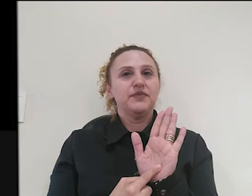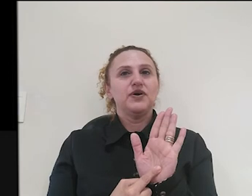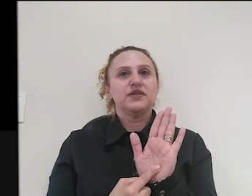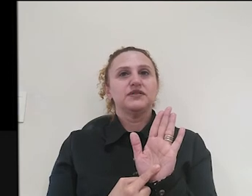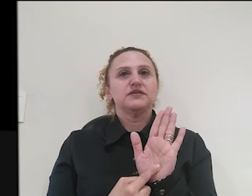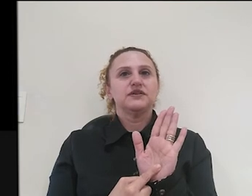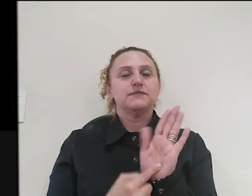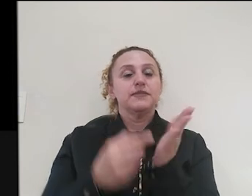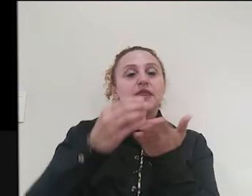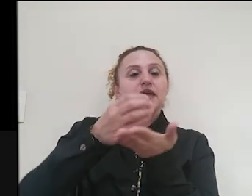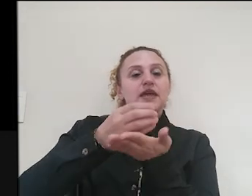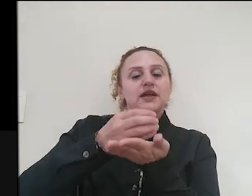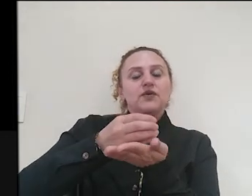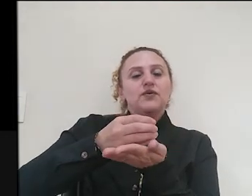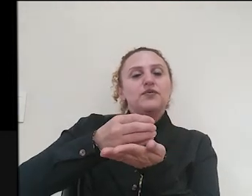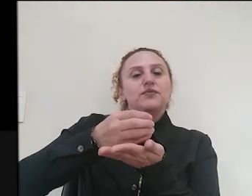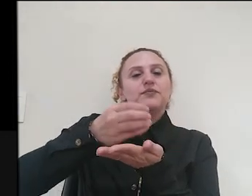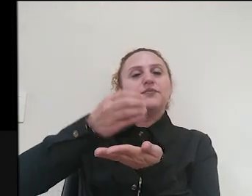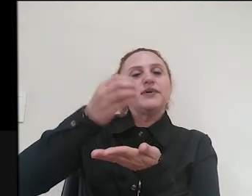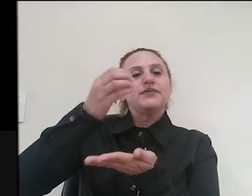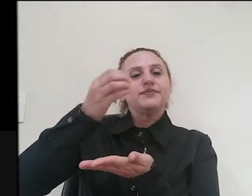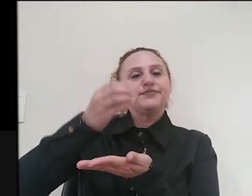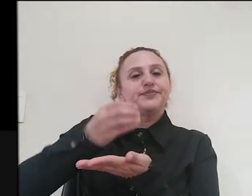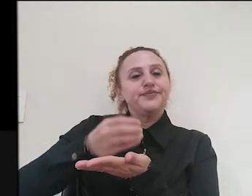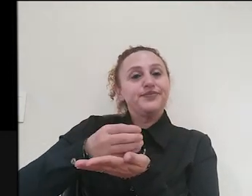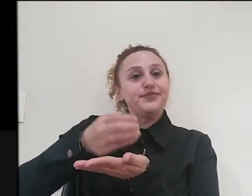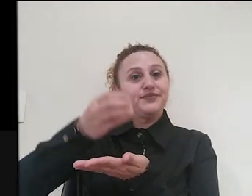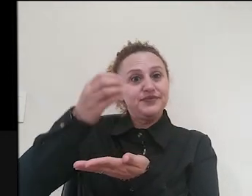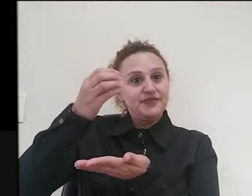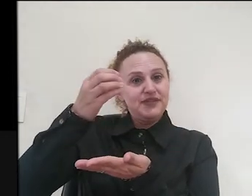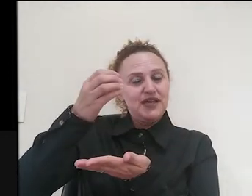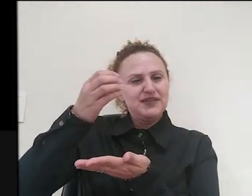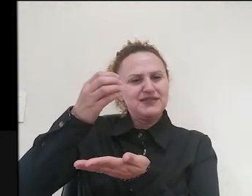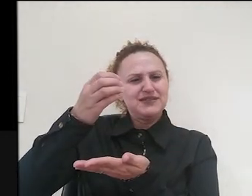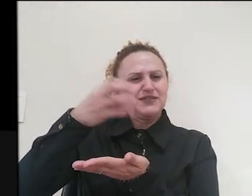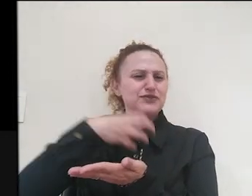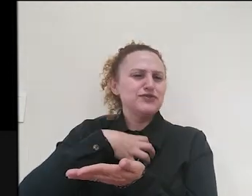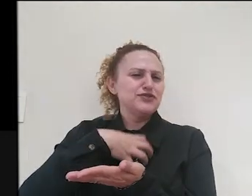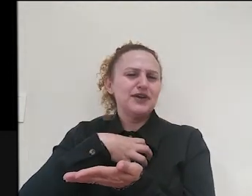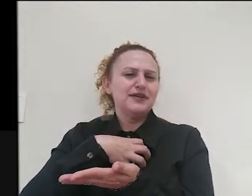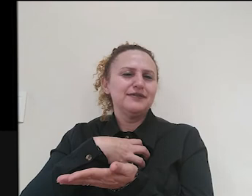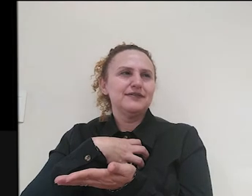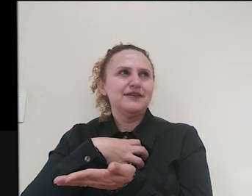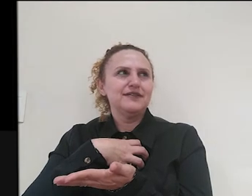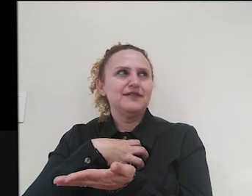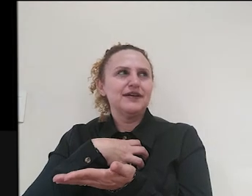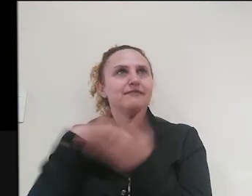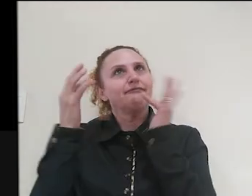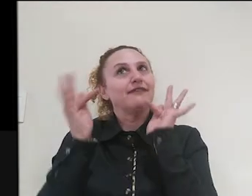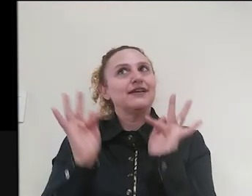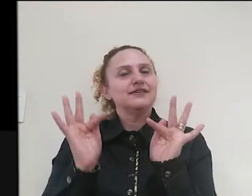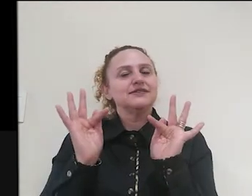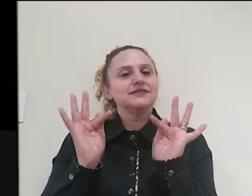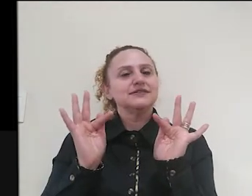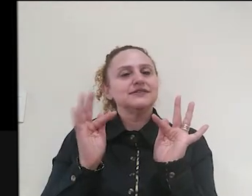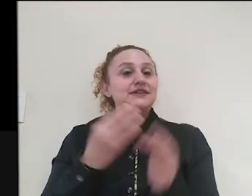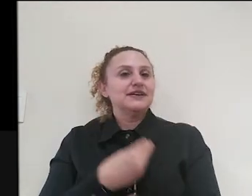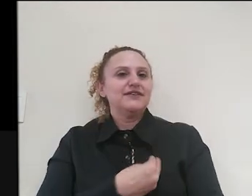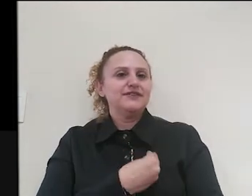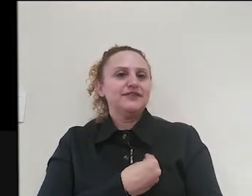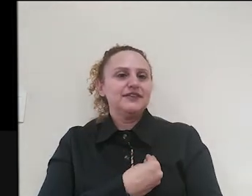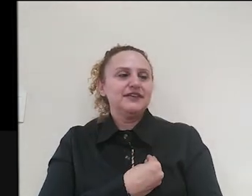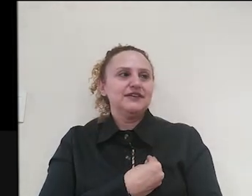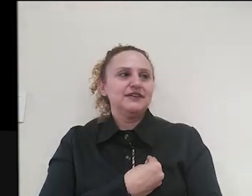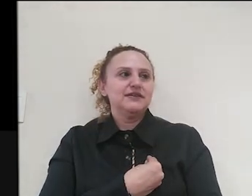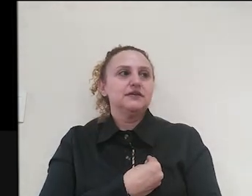vai se transformar numa forma de celebrar a vida. Então, você celebra a vida porque você vai morrer.